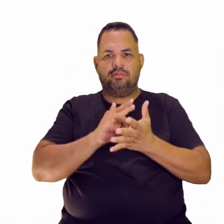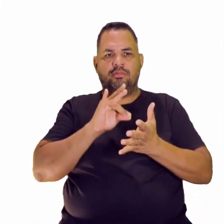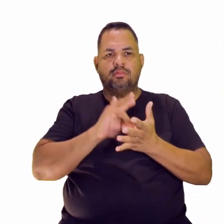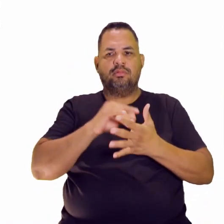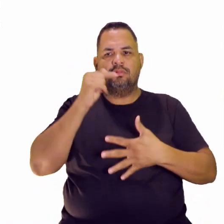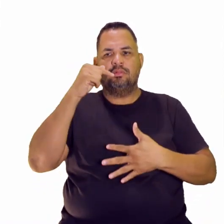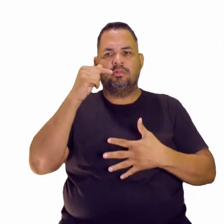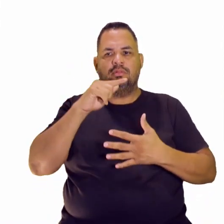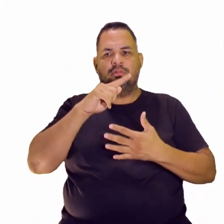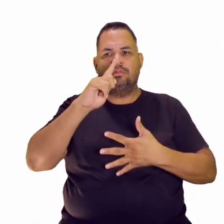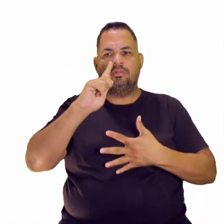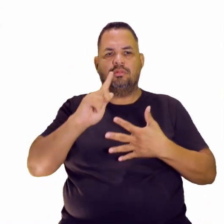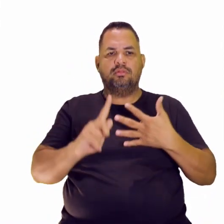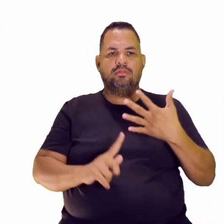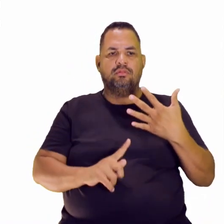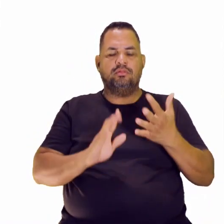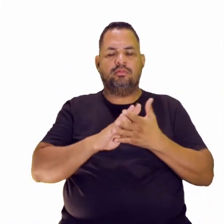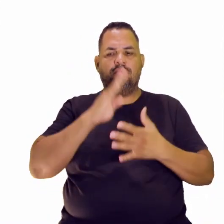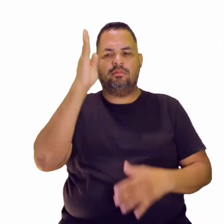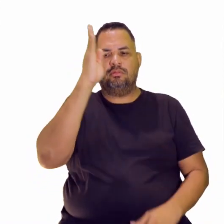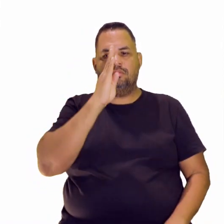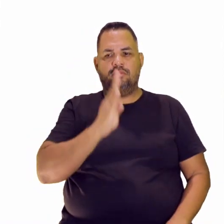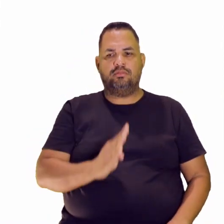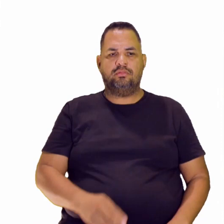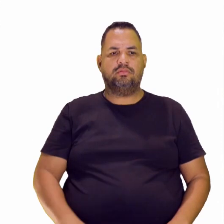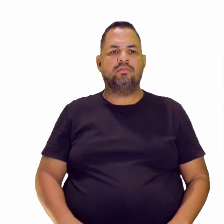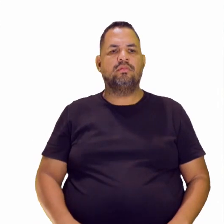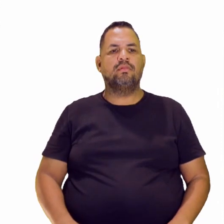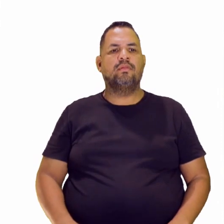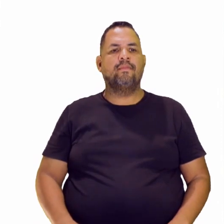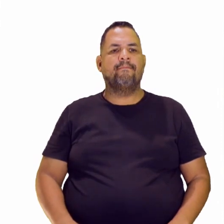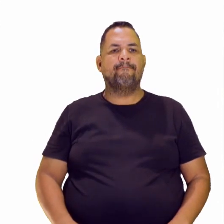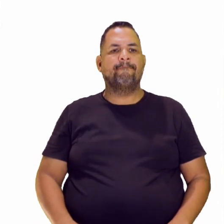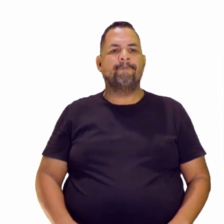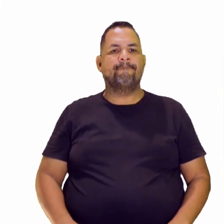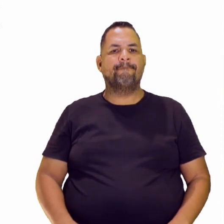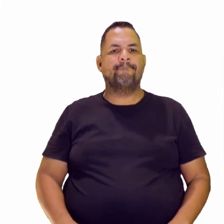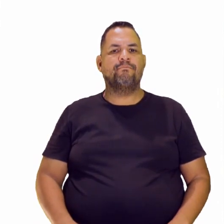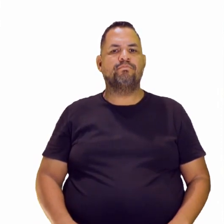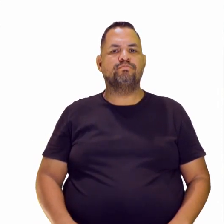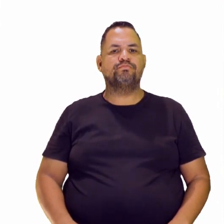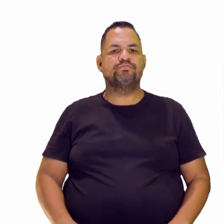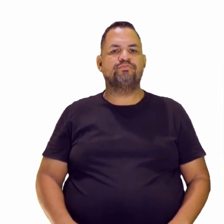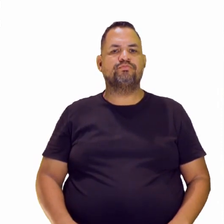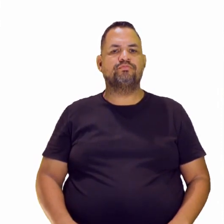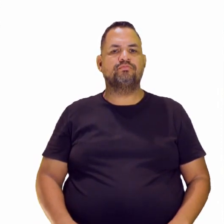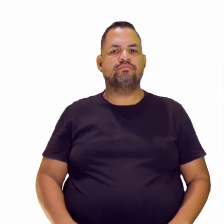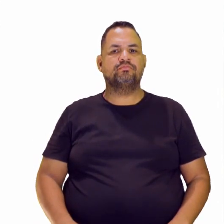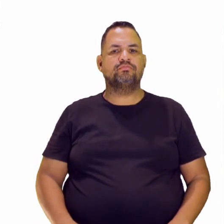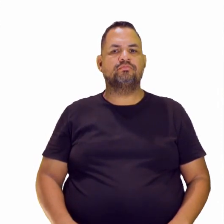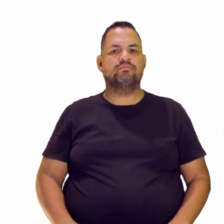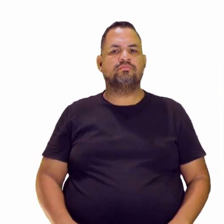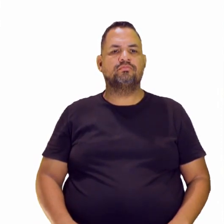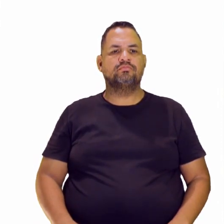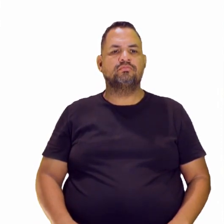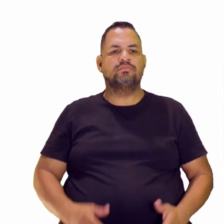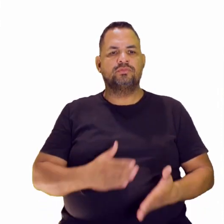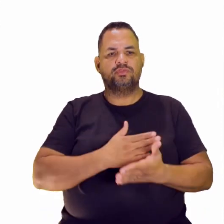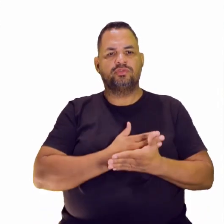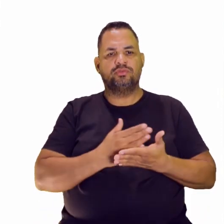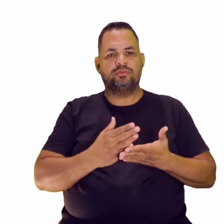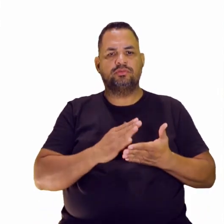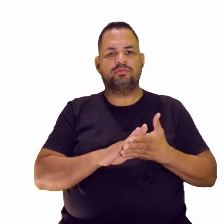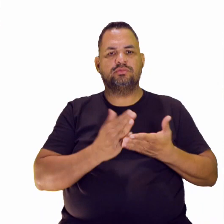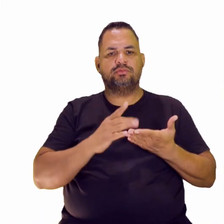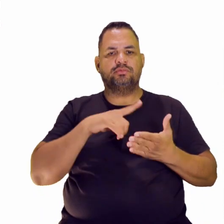afirmação do gênero no Brasil. Segundo aqui nós temos, na sua fase inicial,